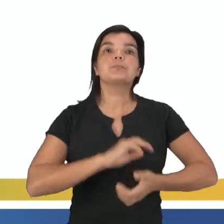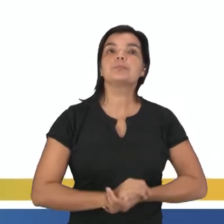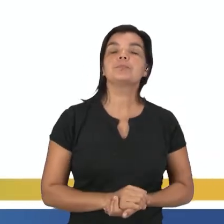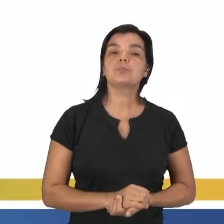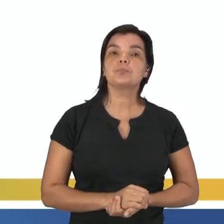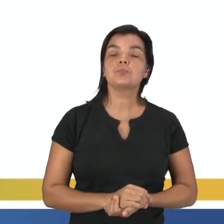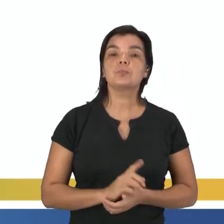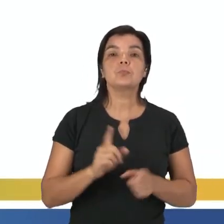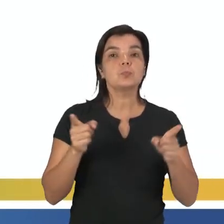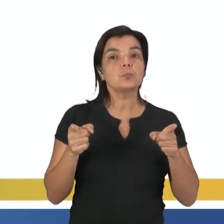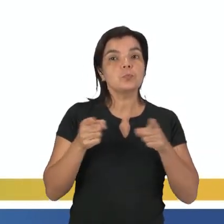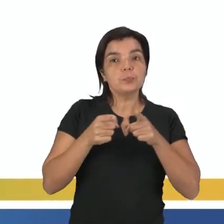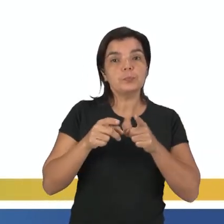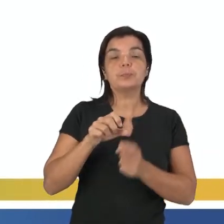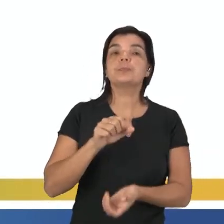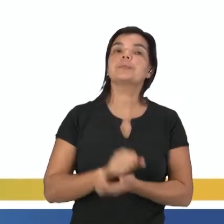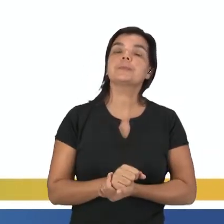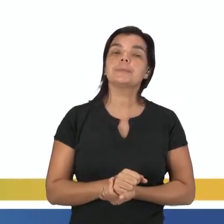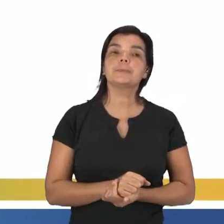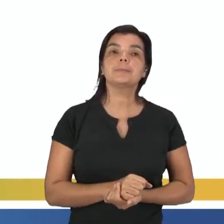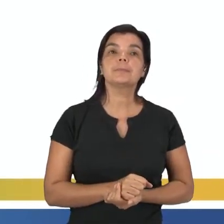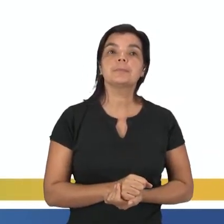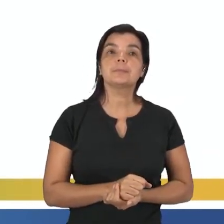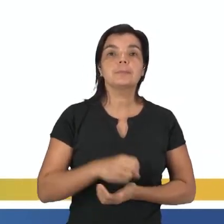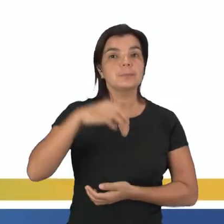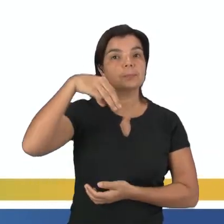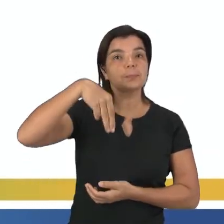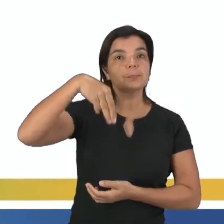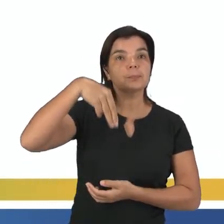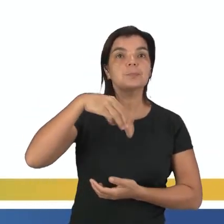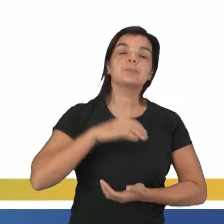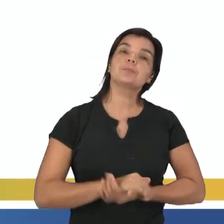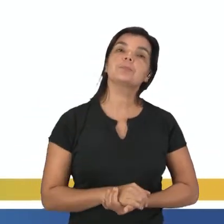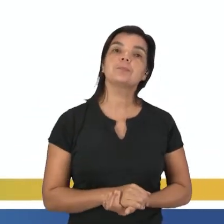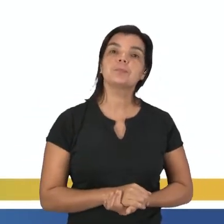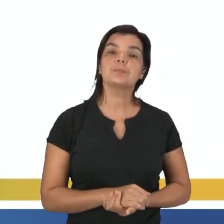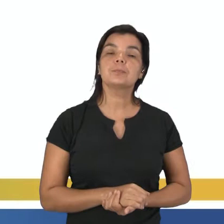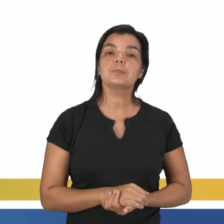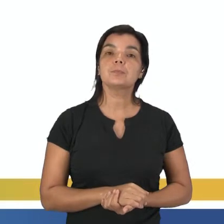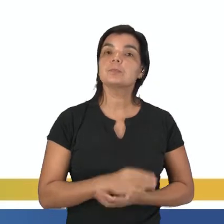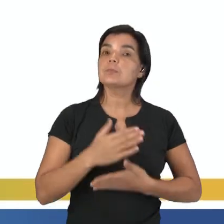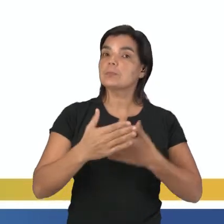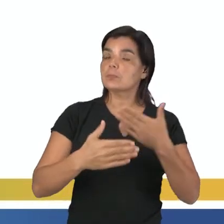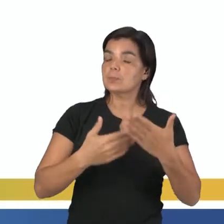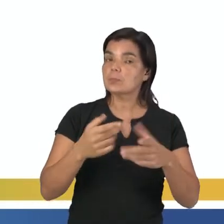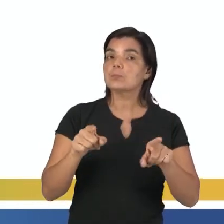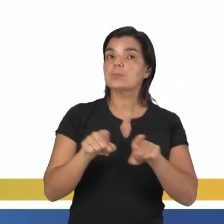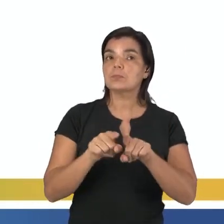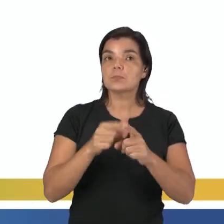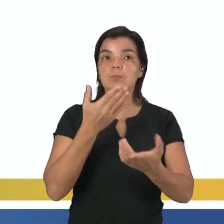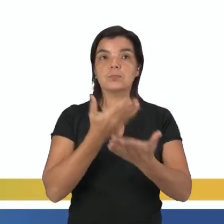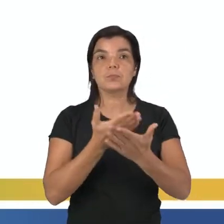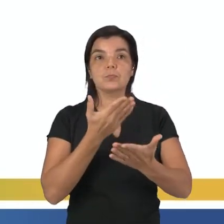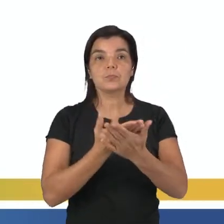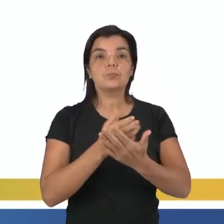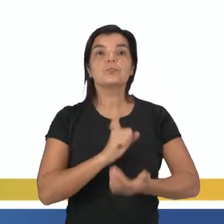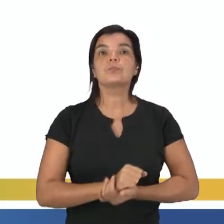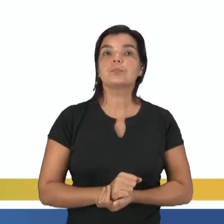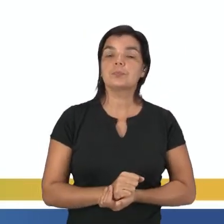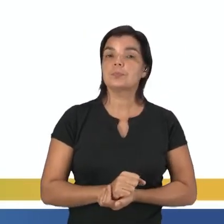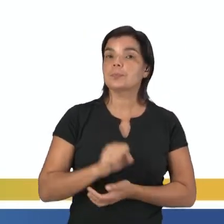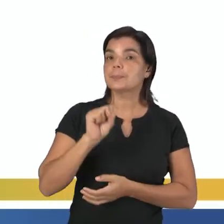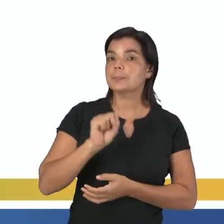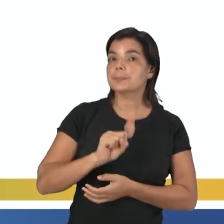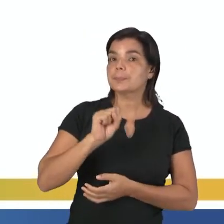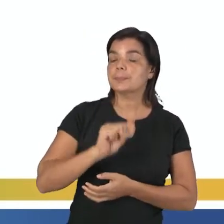né? Outro momento que é a nossa unidade padrão de hoje é o minuto, tá ok? A partir dele, que eu vou também ter o seu submúltiplo, que